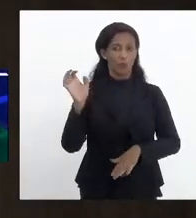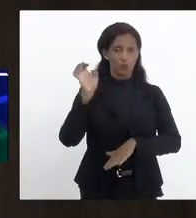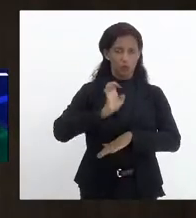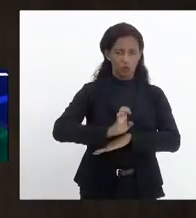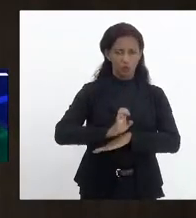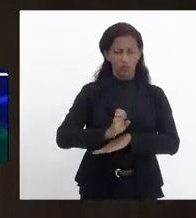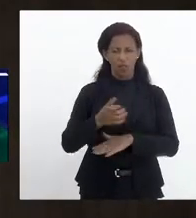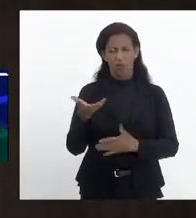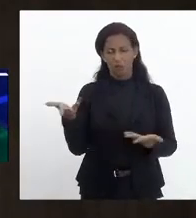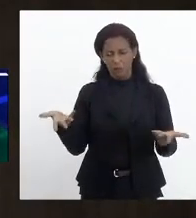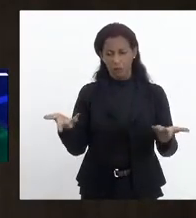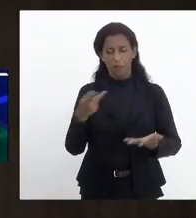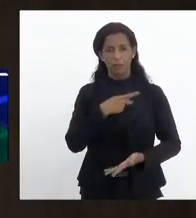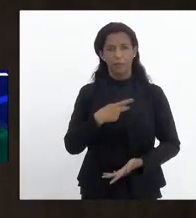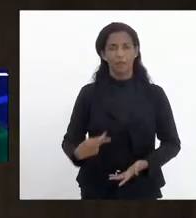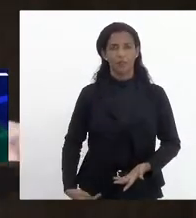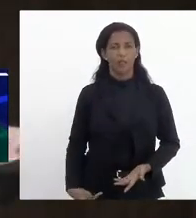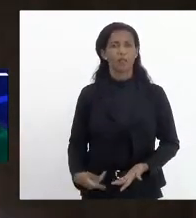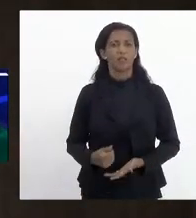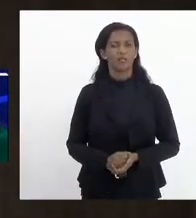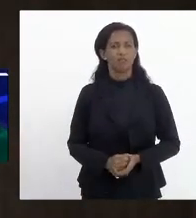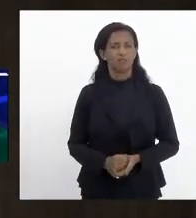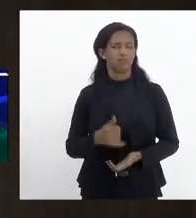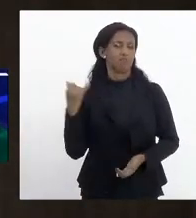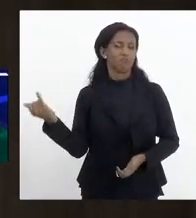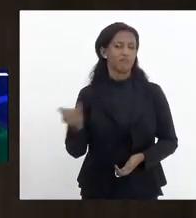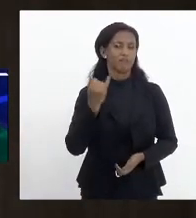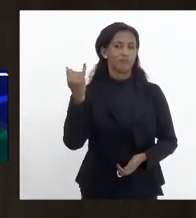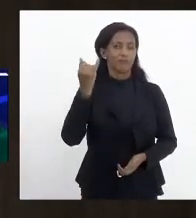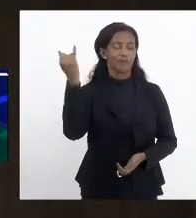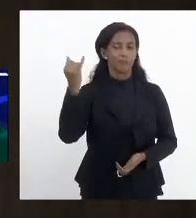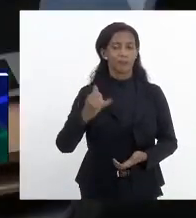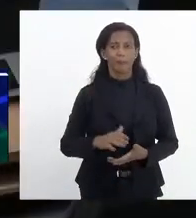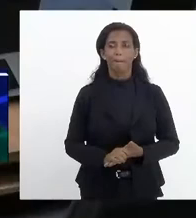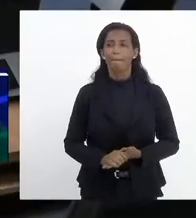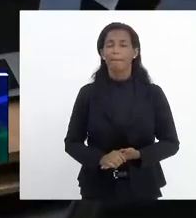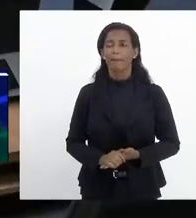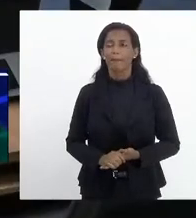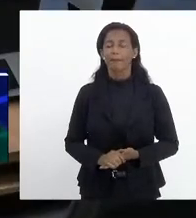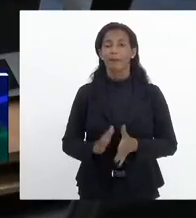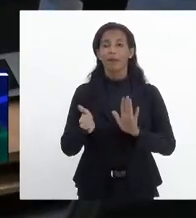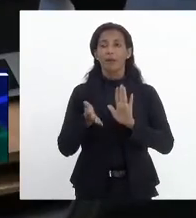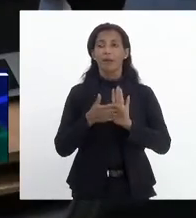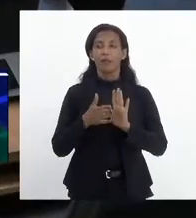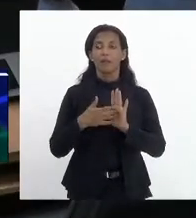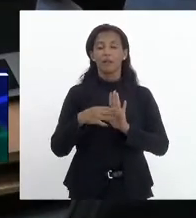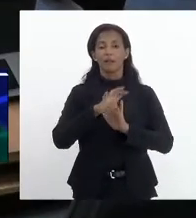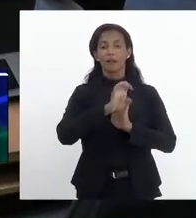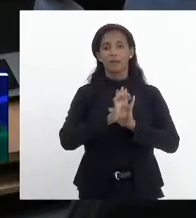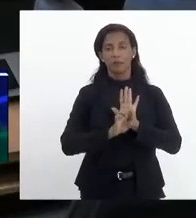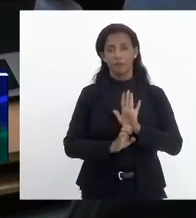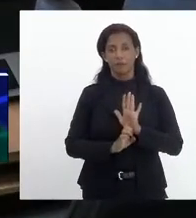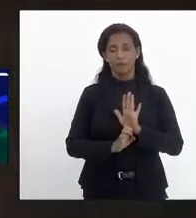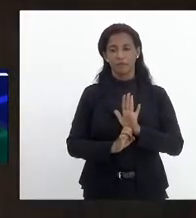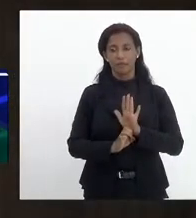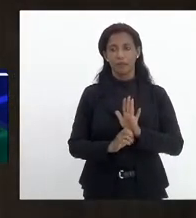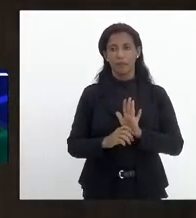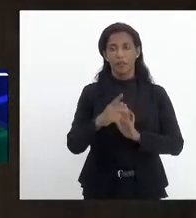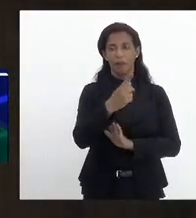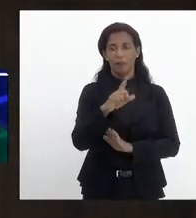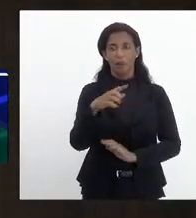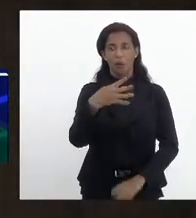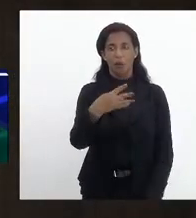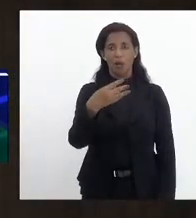sendo imperioso e fundamental nesse processo. Obrigado. Senhor presidente, o parecer às emendas ao projeto de